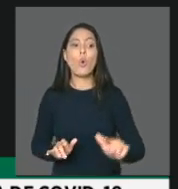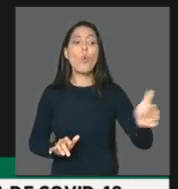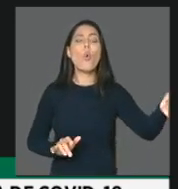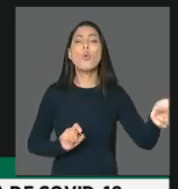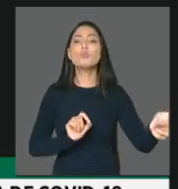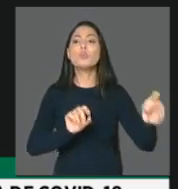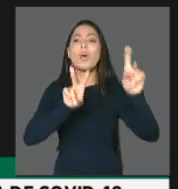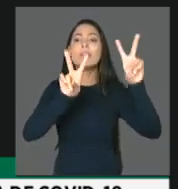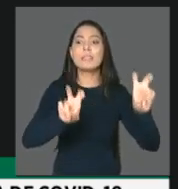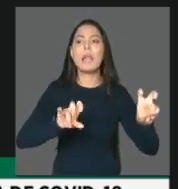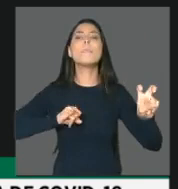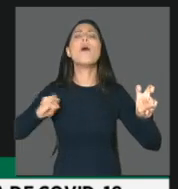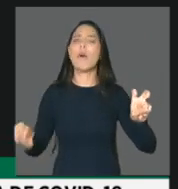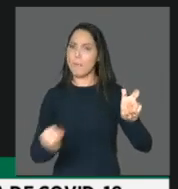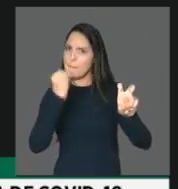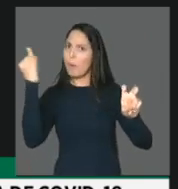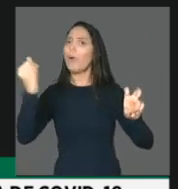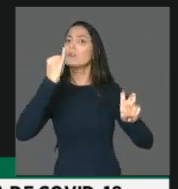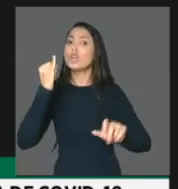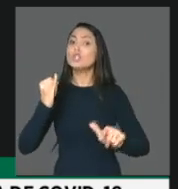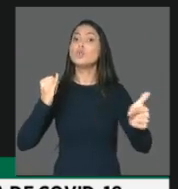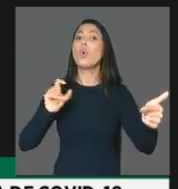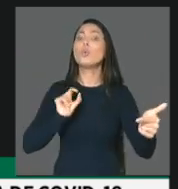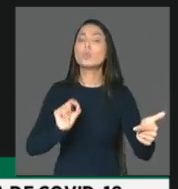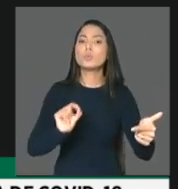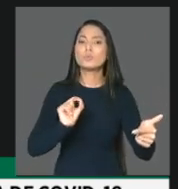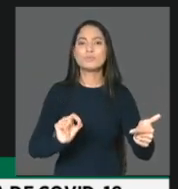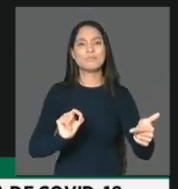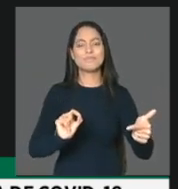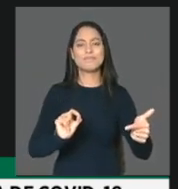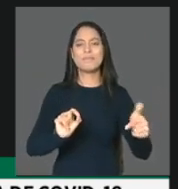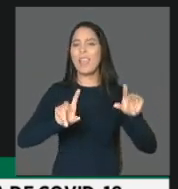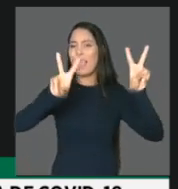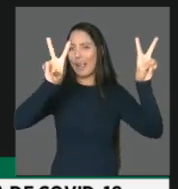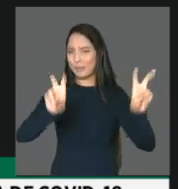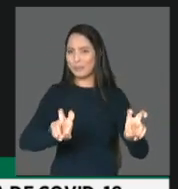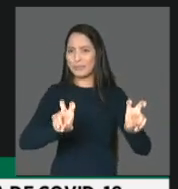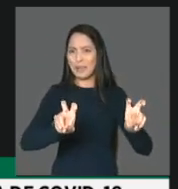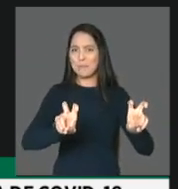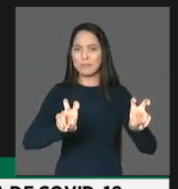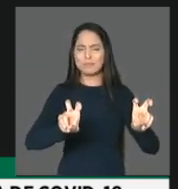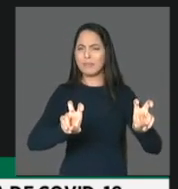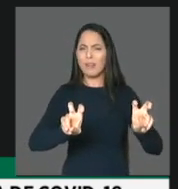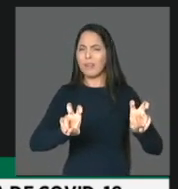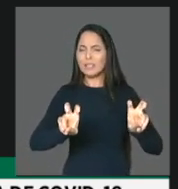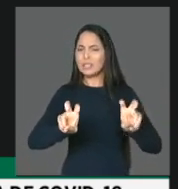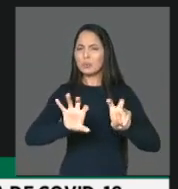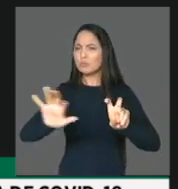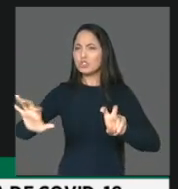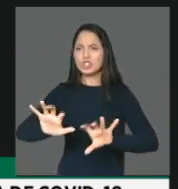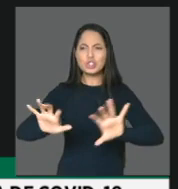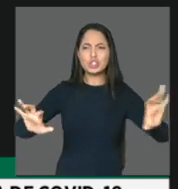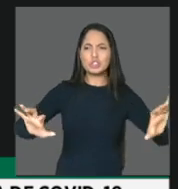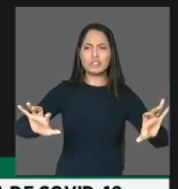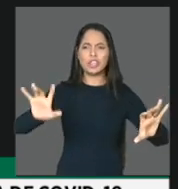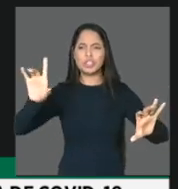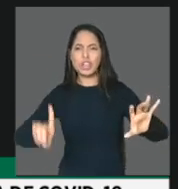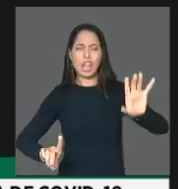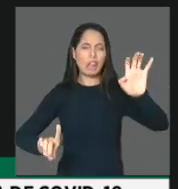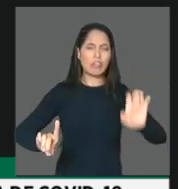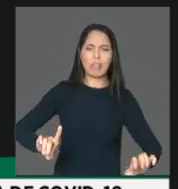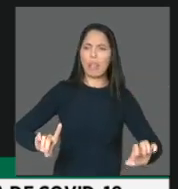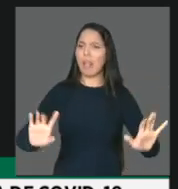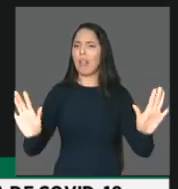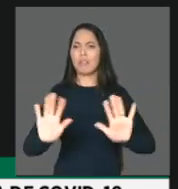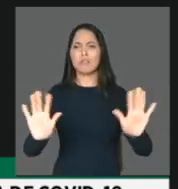importante nesse país no momento, e que não é um assunto que divide sequer direita ou esquerda,